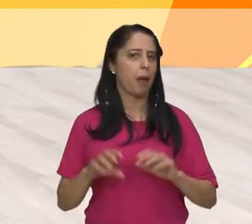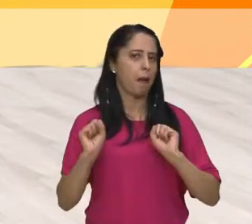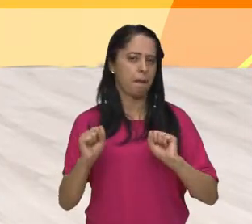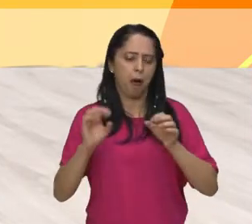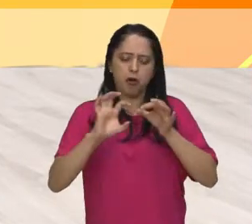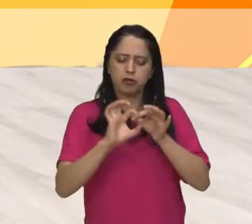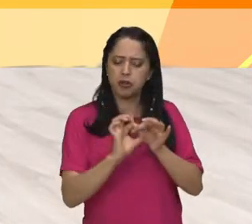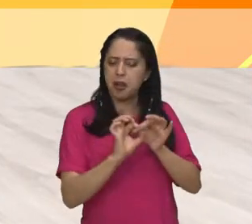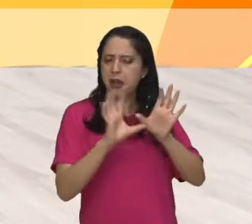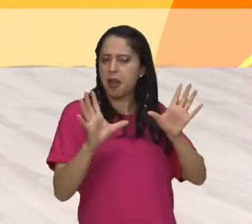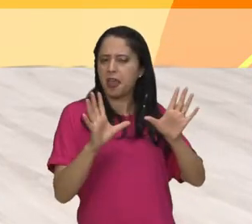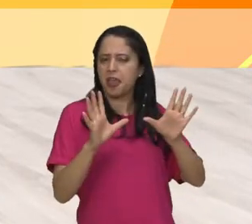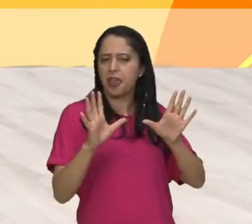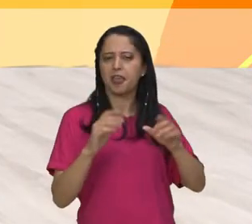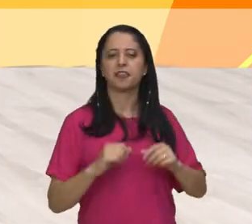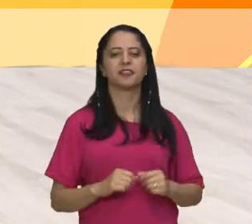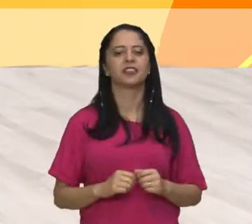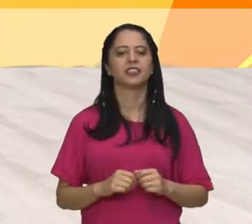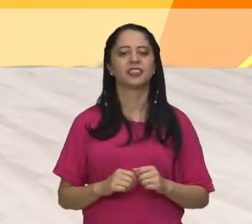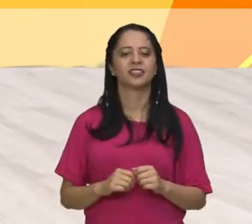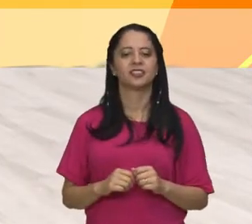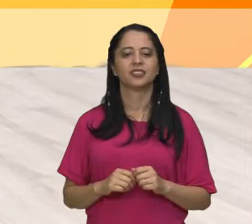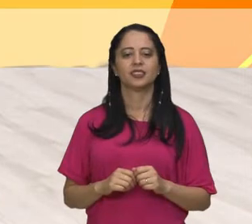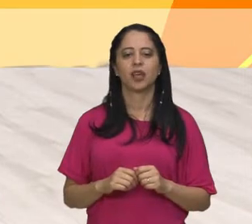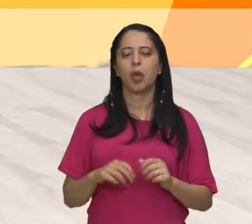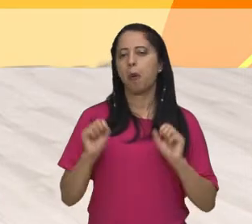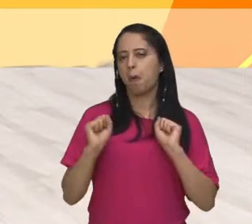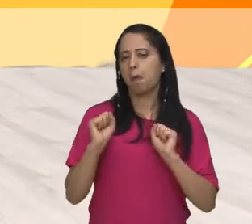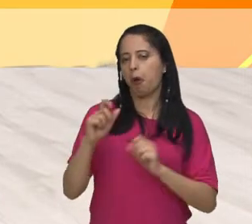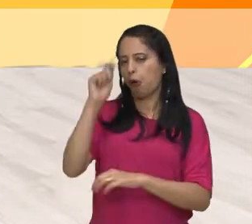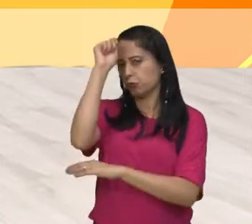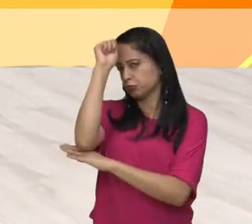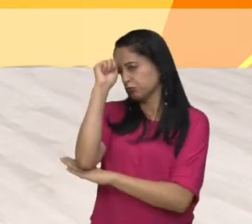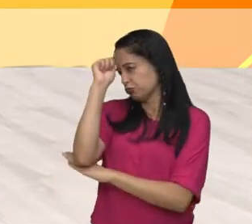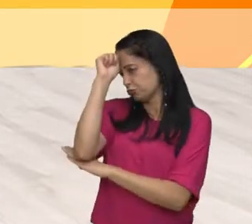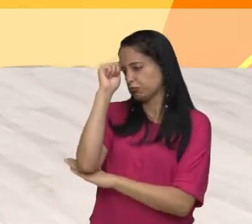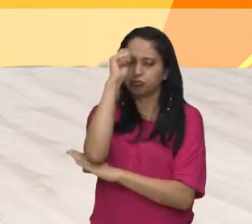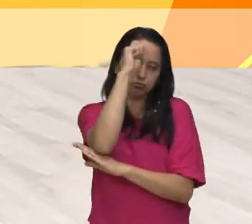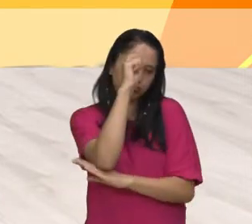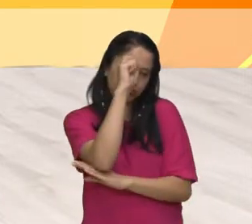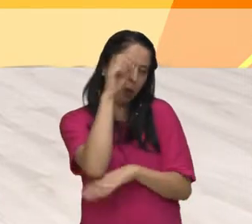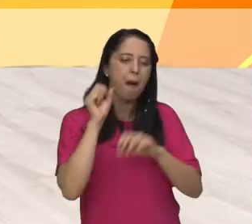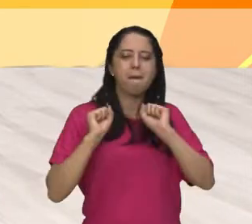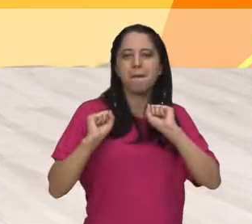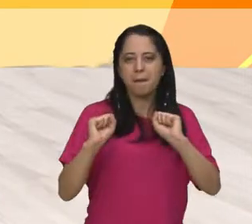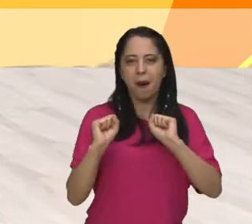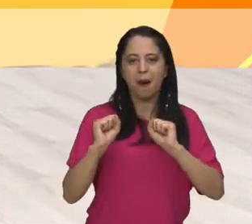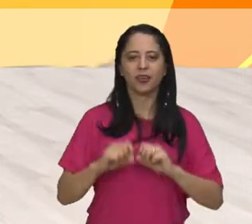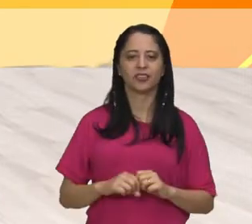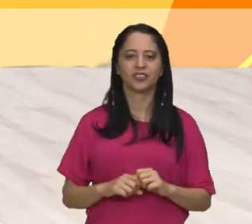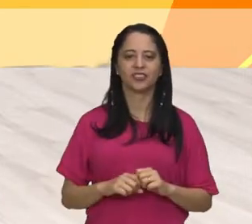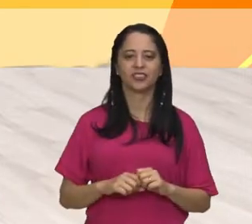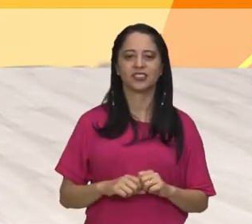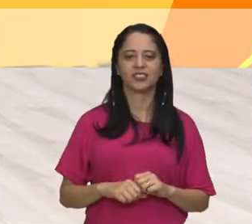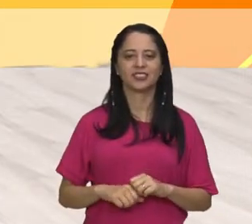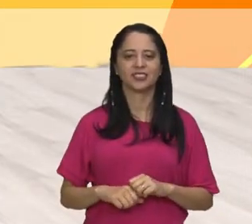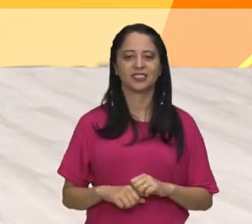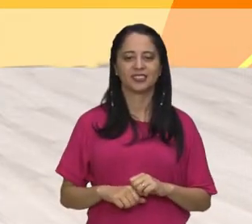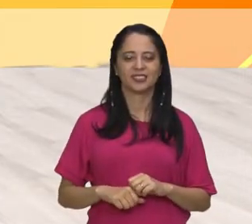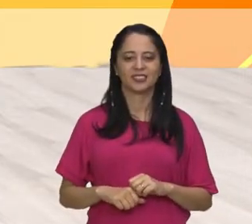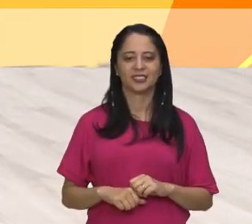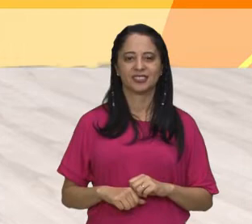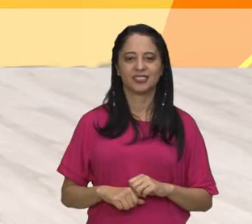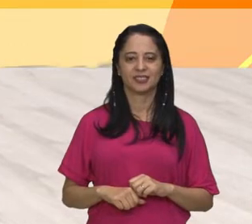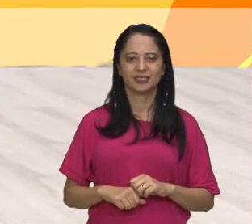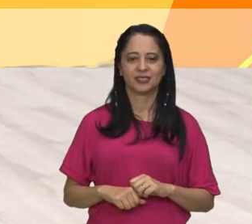fazer um quadrilzinho, um bracinho, eu posso aqui fazer uma rochinha, tá? Fiz a pose pá.